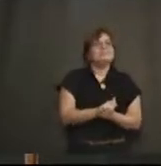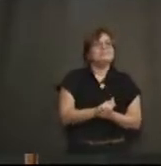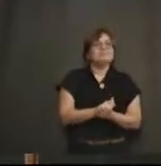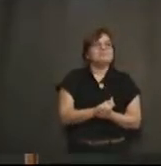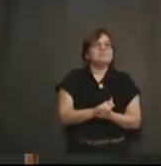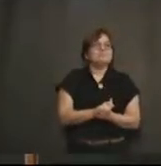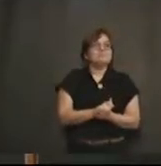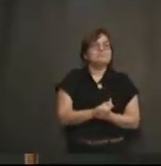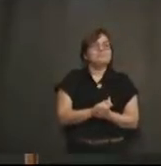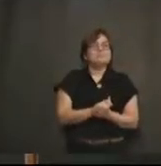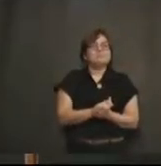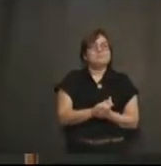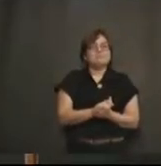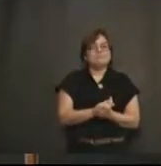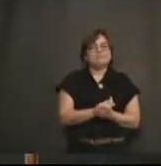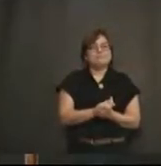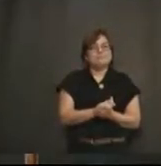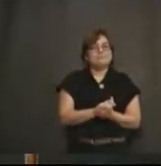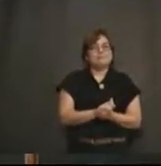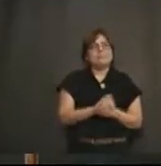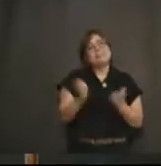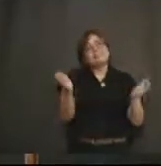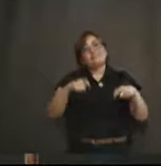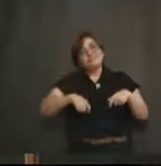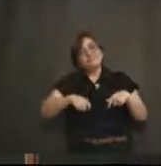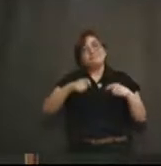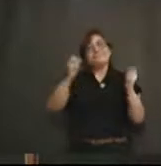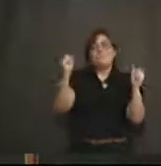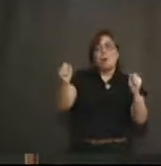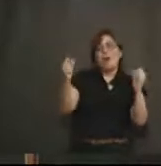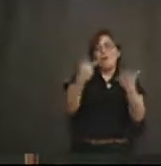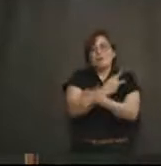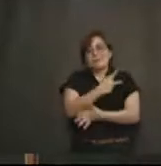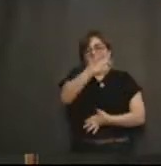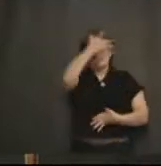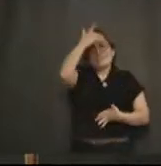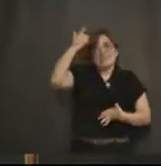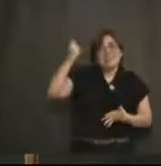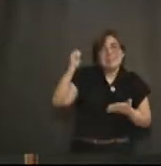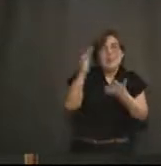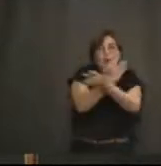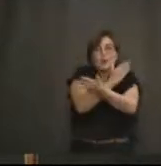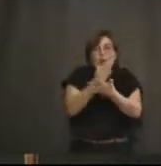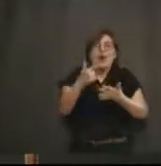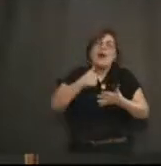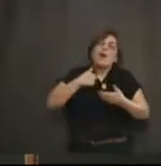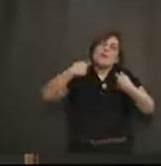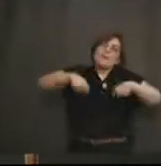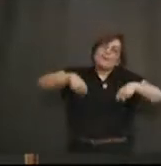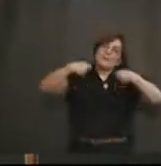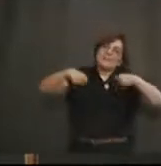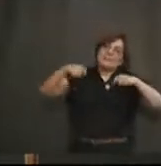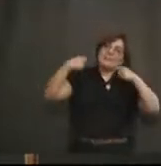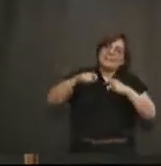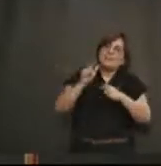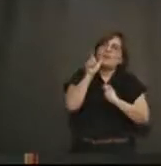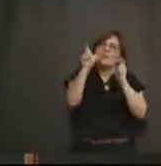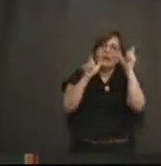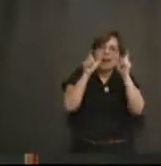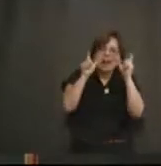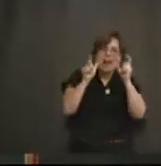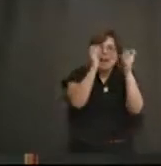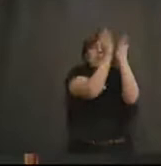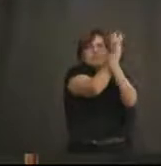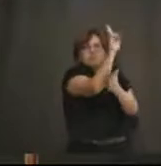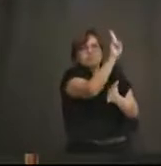Mesmo podendo incorrer no erro de esquecer alguns, eu preciso nominar algumas pessoas que muito contribuíram